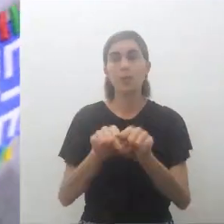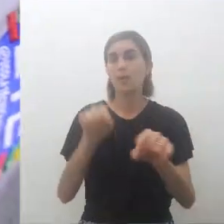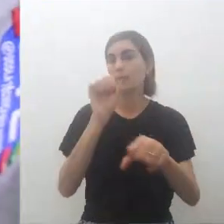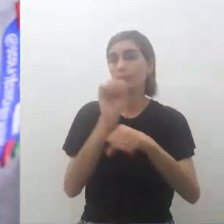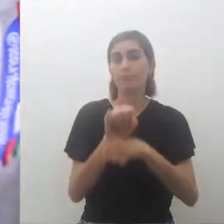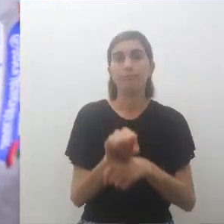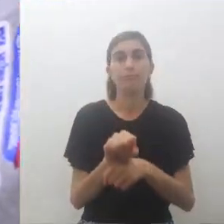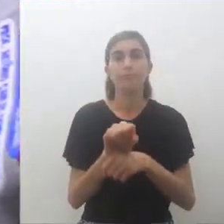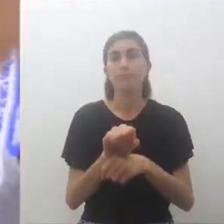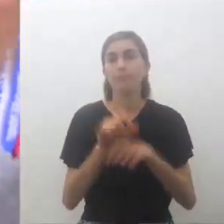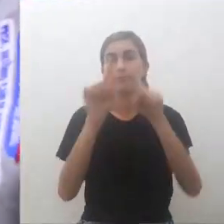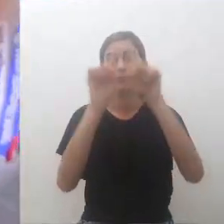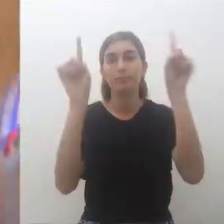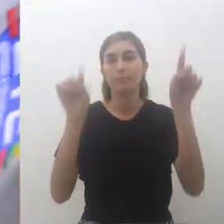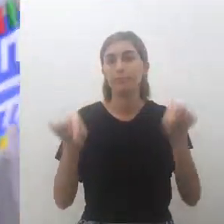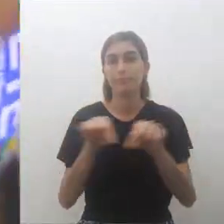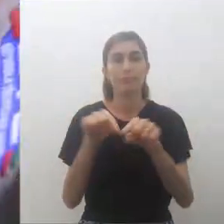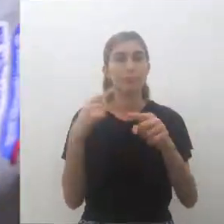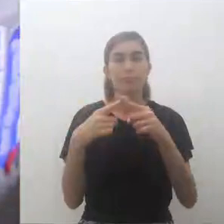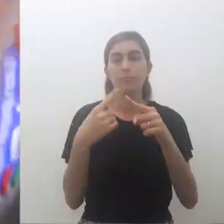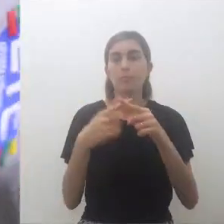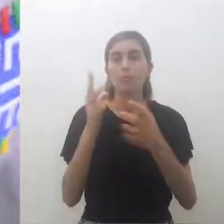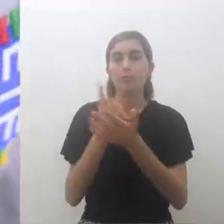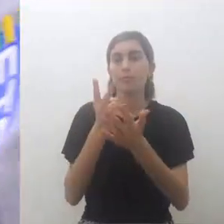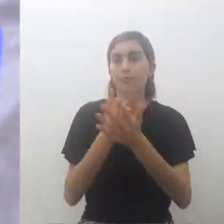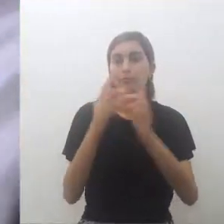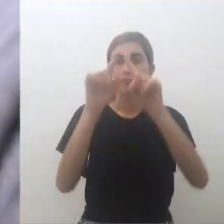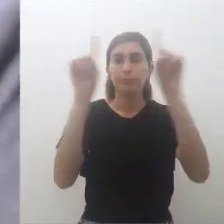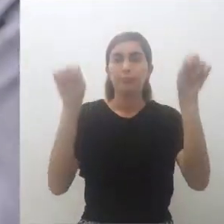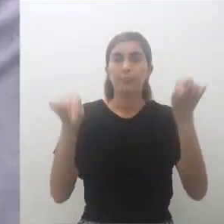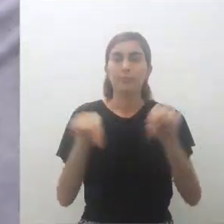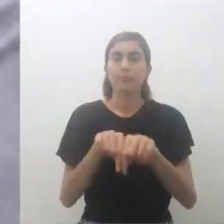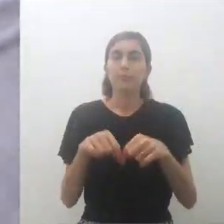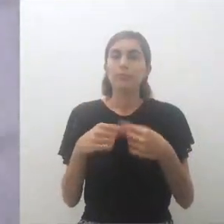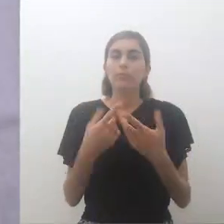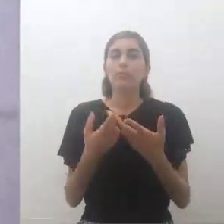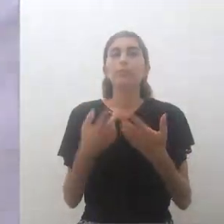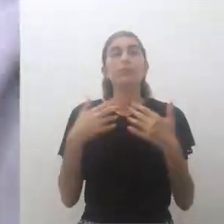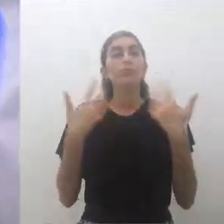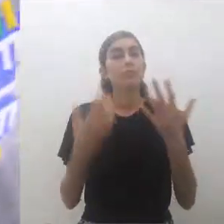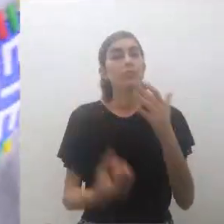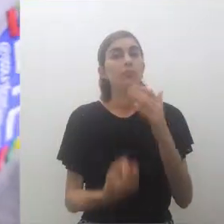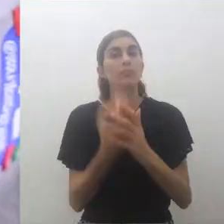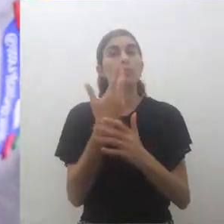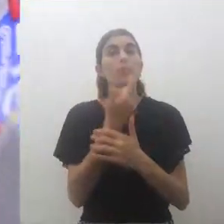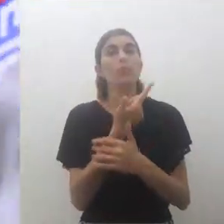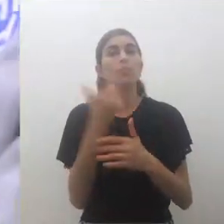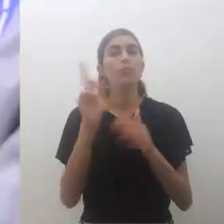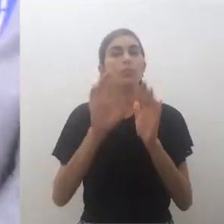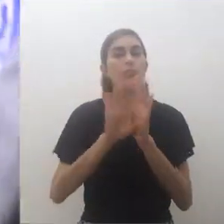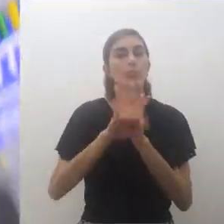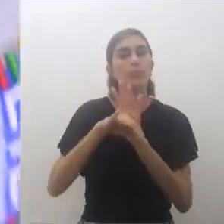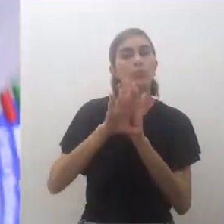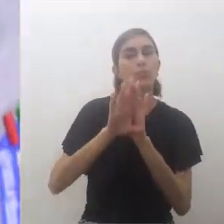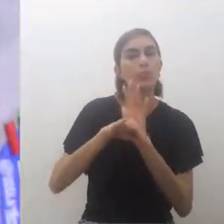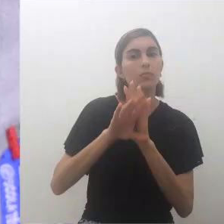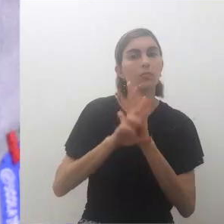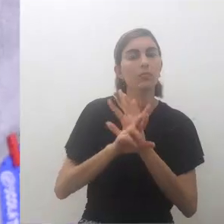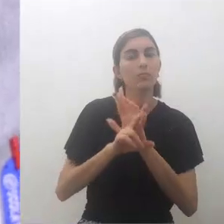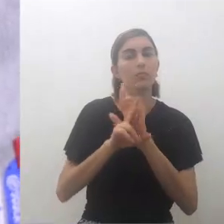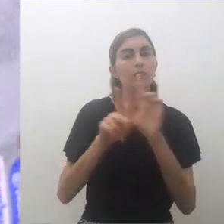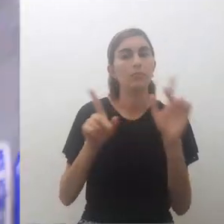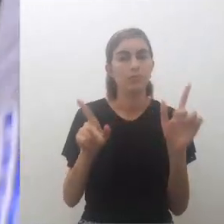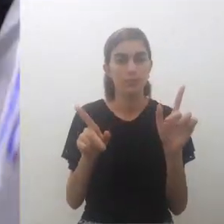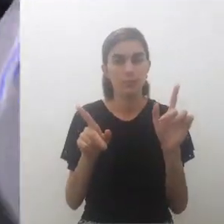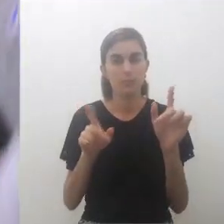estaticidade devido à regularidade da sua forma, né? Então a gente cria um outro conceito diferente